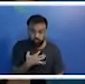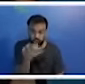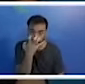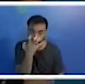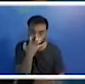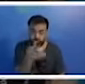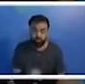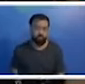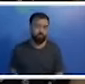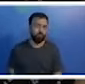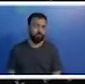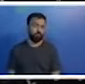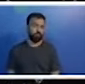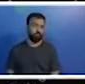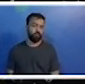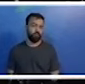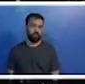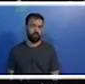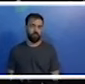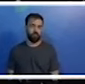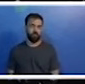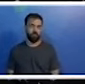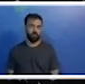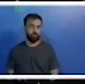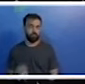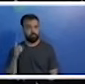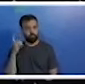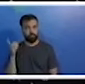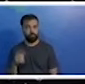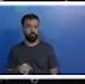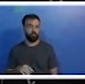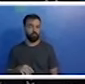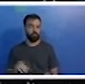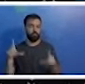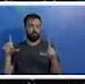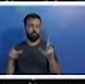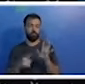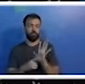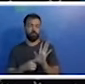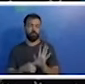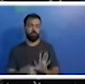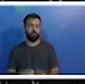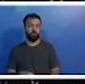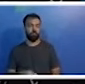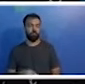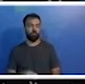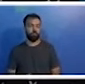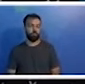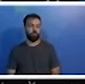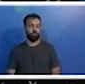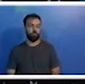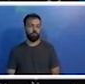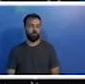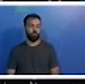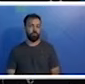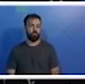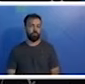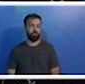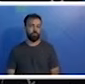vamos chamar as letras para escrever o nome dessa expressão ali só olha